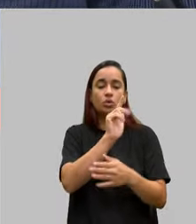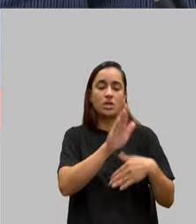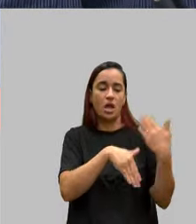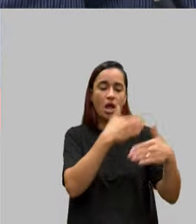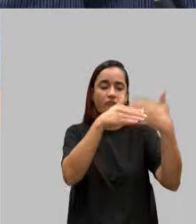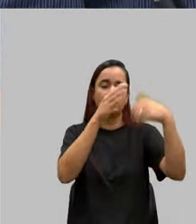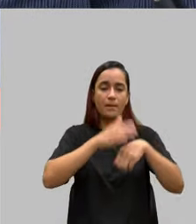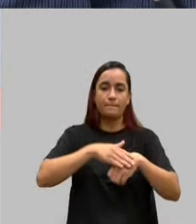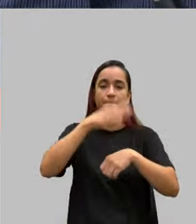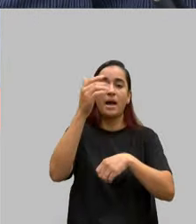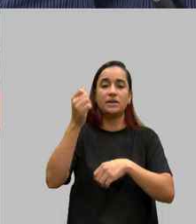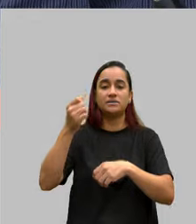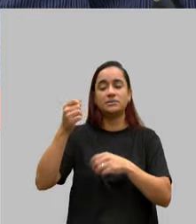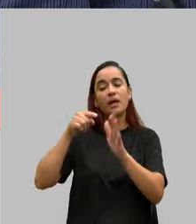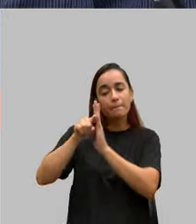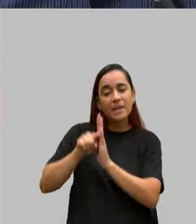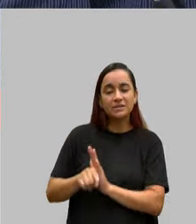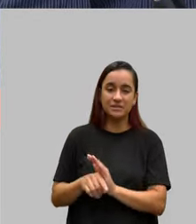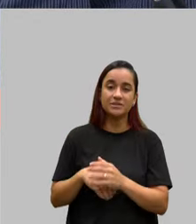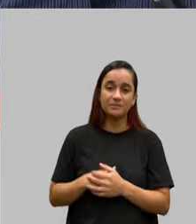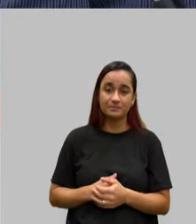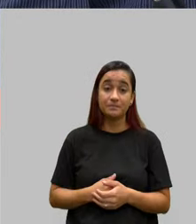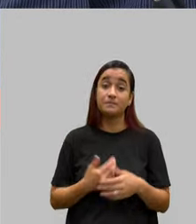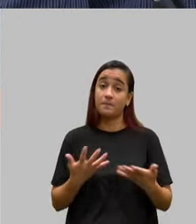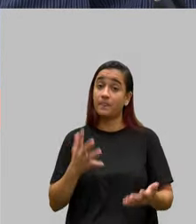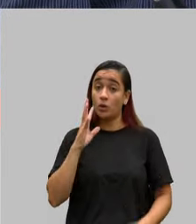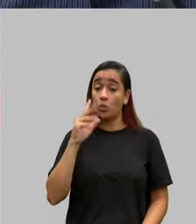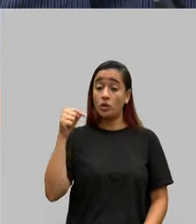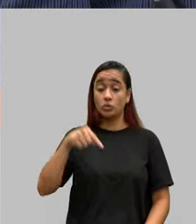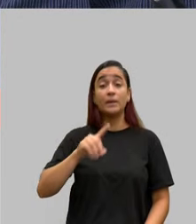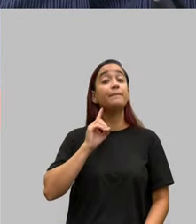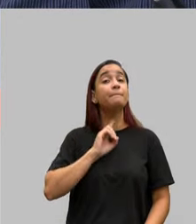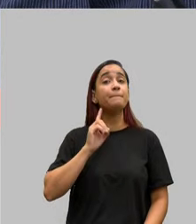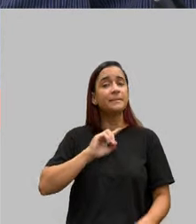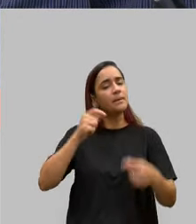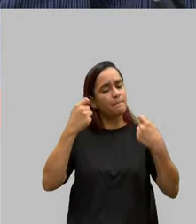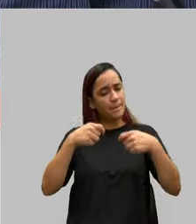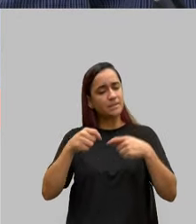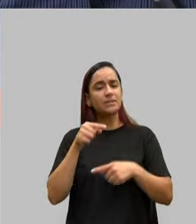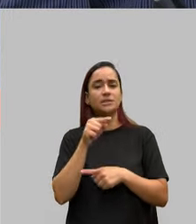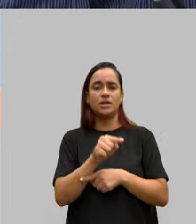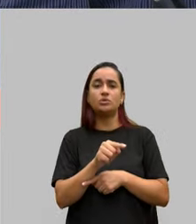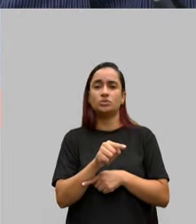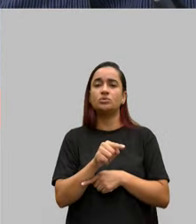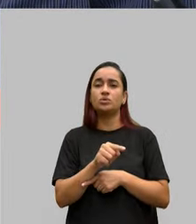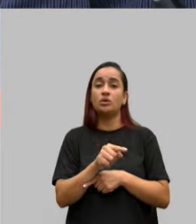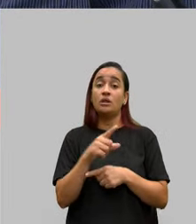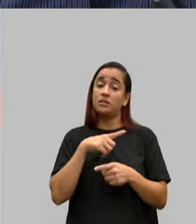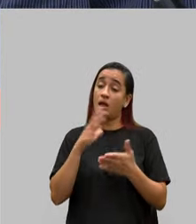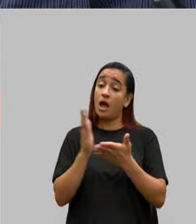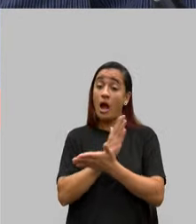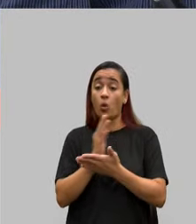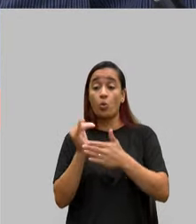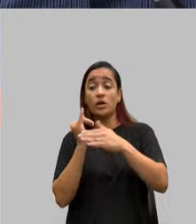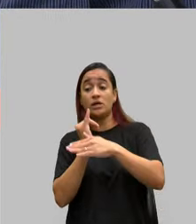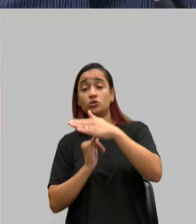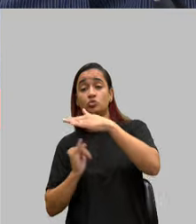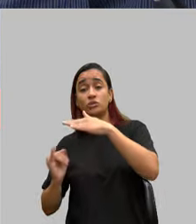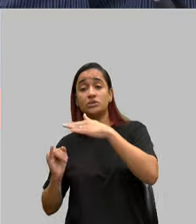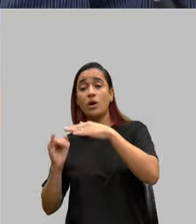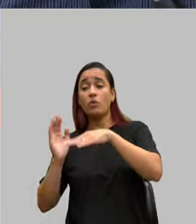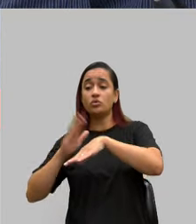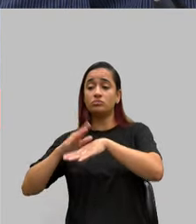as pesquisas acho que em Minas Gerais precisamos disso temos instituições que foram pioneiras como São João Del